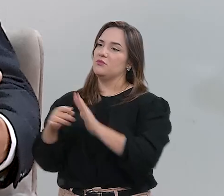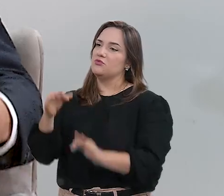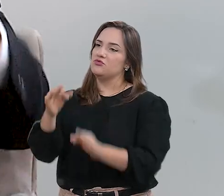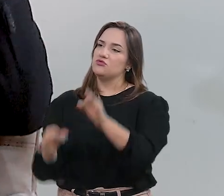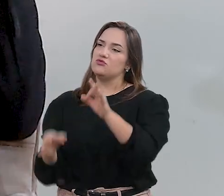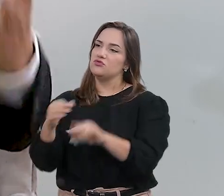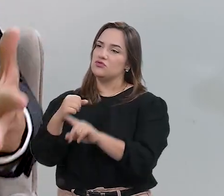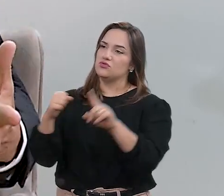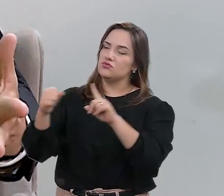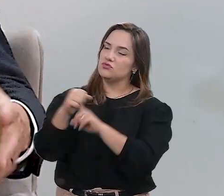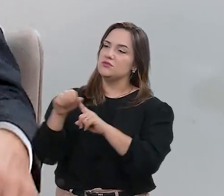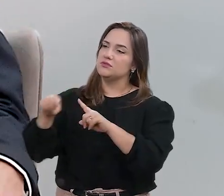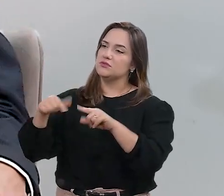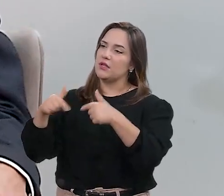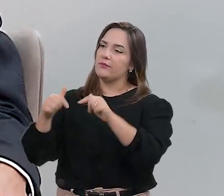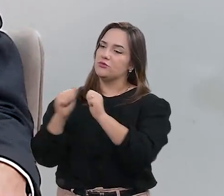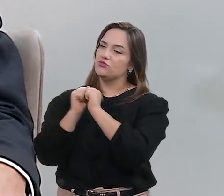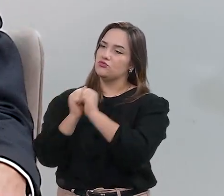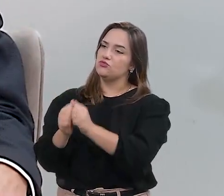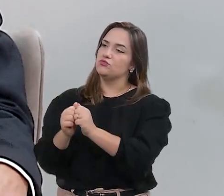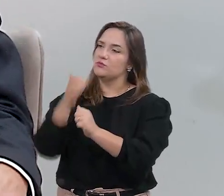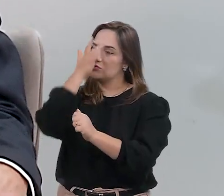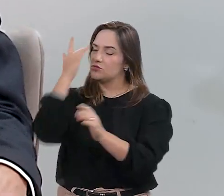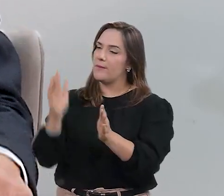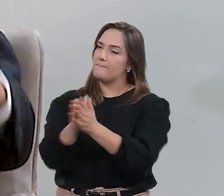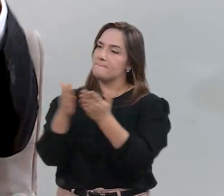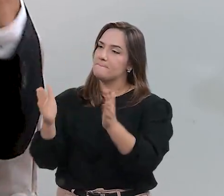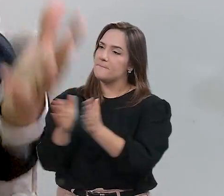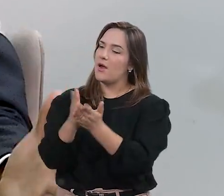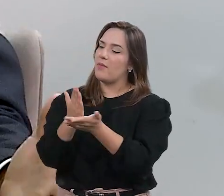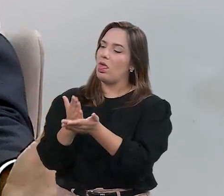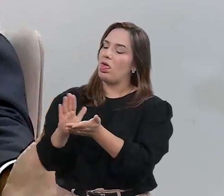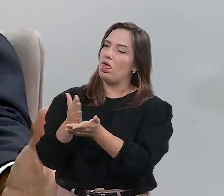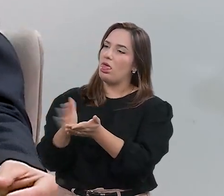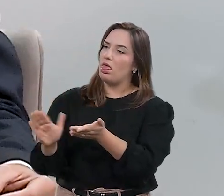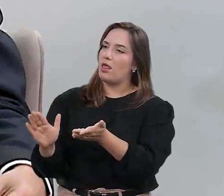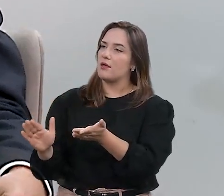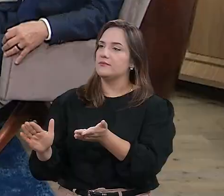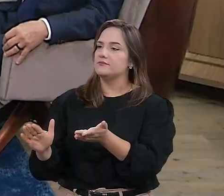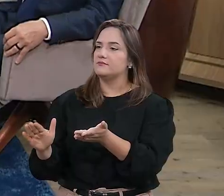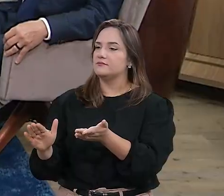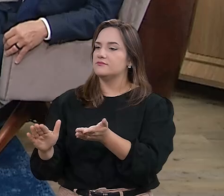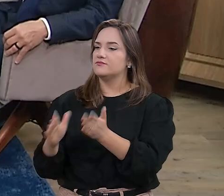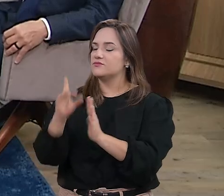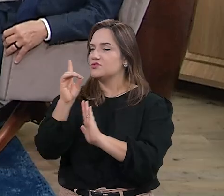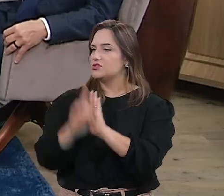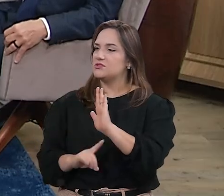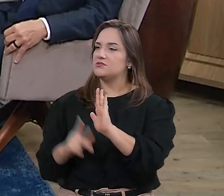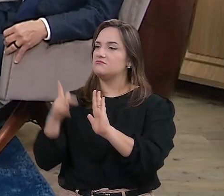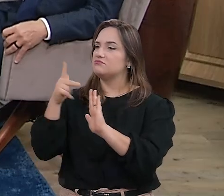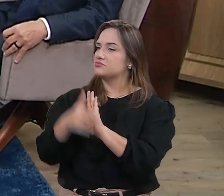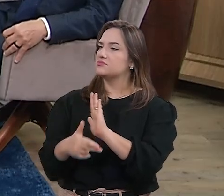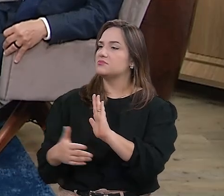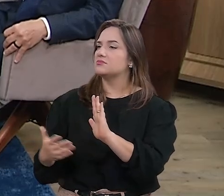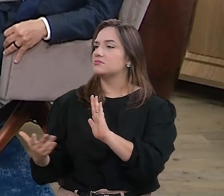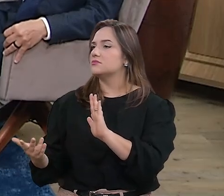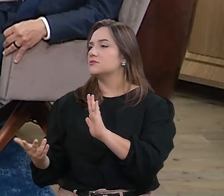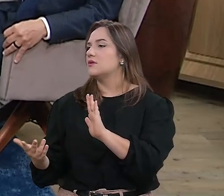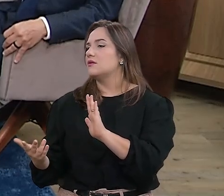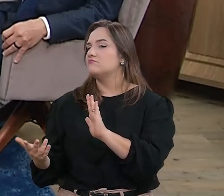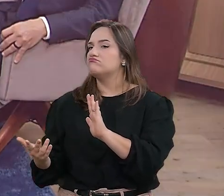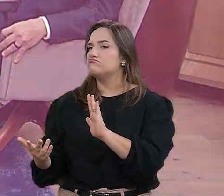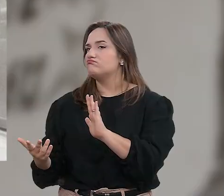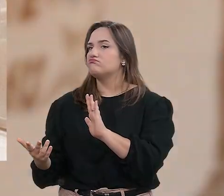luta pela justiça social, esse trabalho junto aos pobres, aos excluídos, aqueles que têm os seus direitos violados,